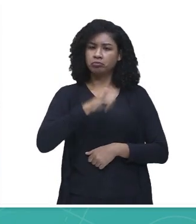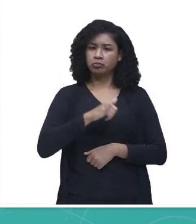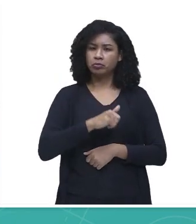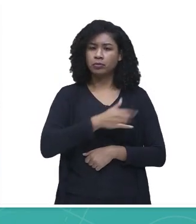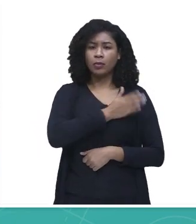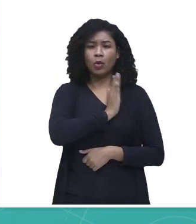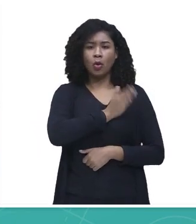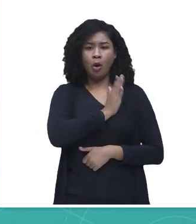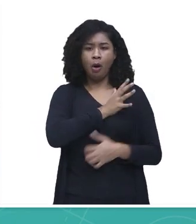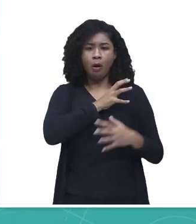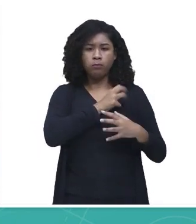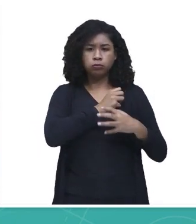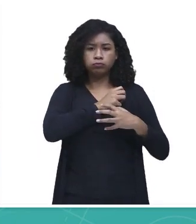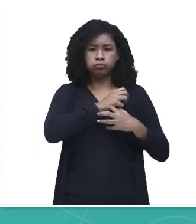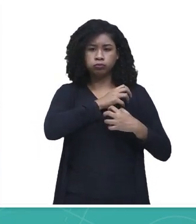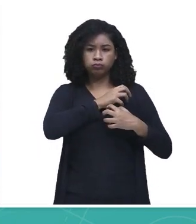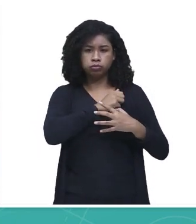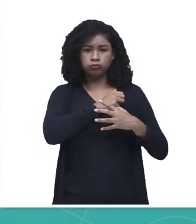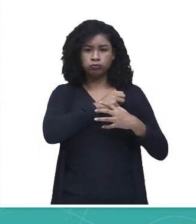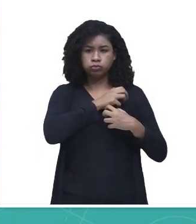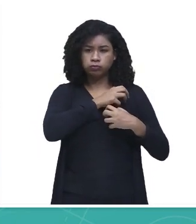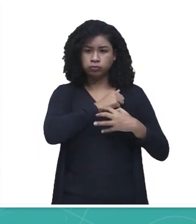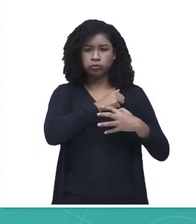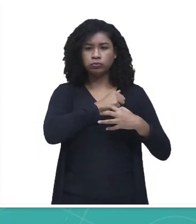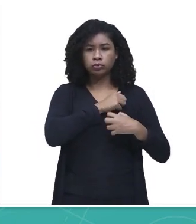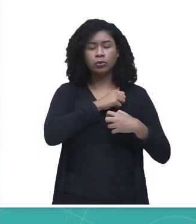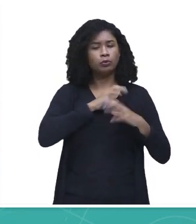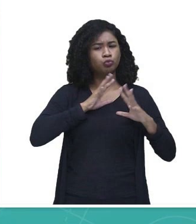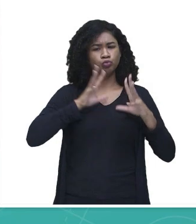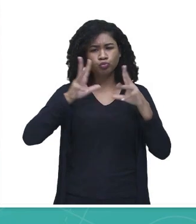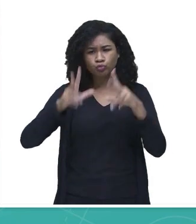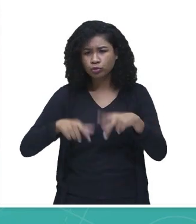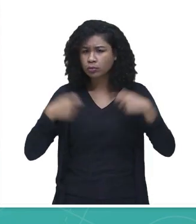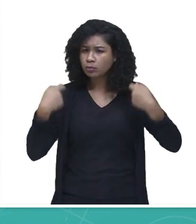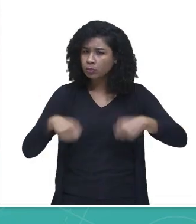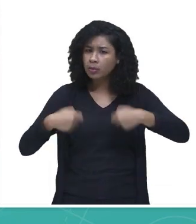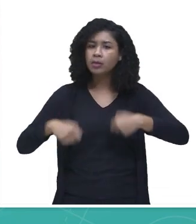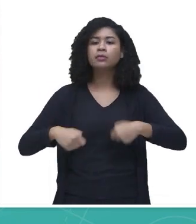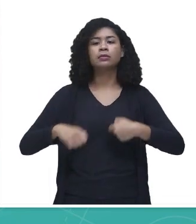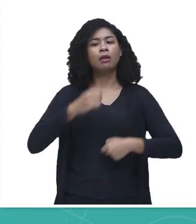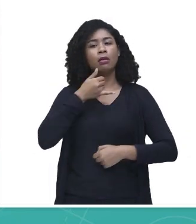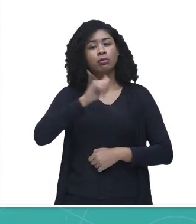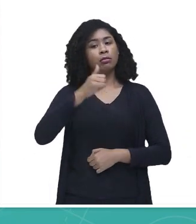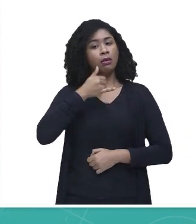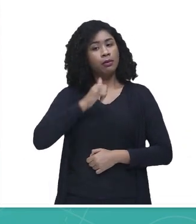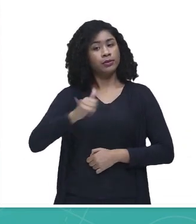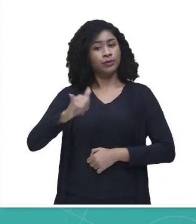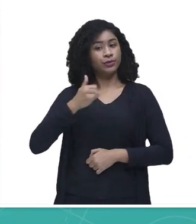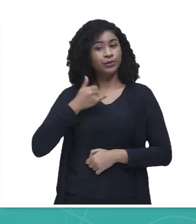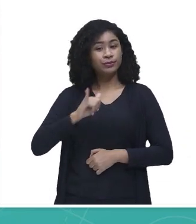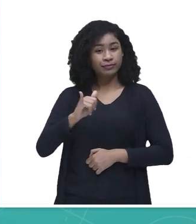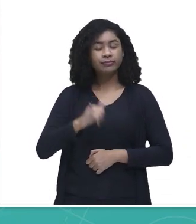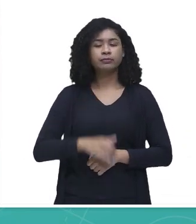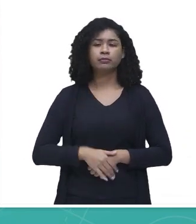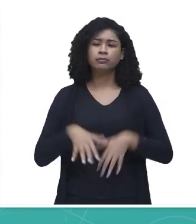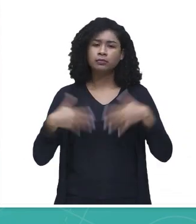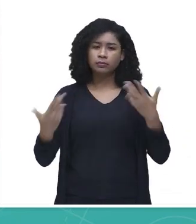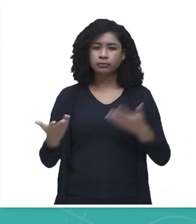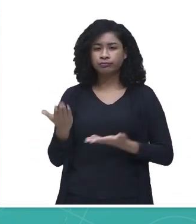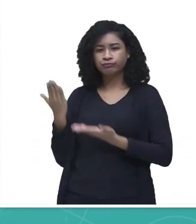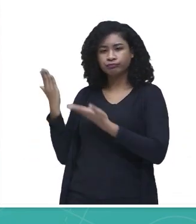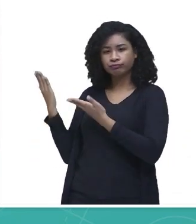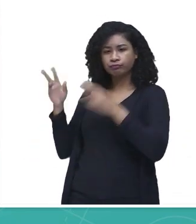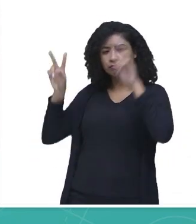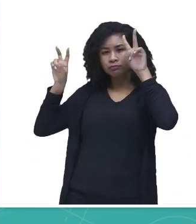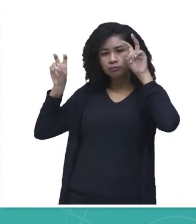gente vai precisar de energia, tá? Então a respiração celular, que vai ser aquele processo que acontece dentro das